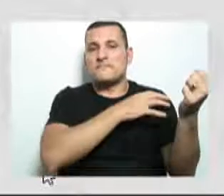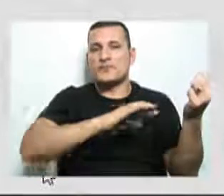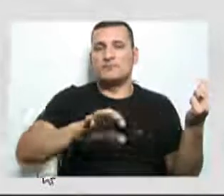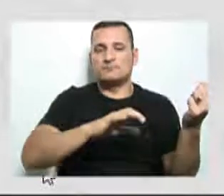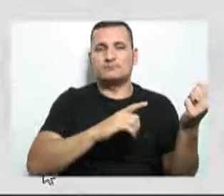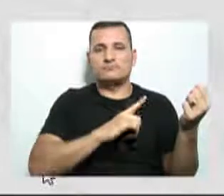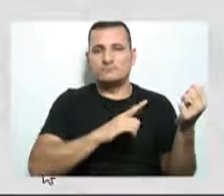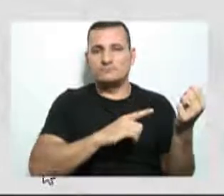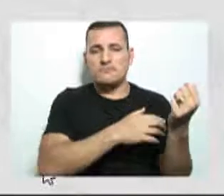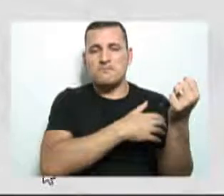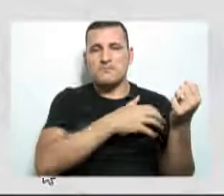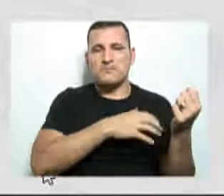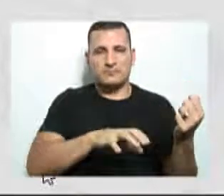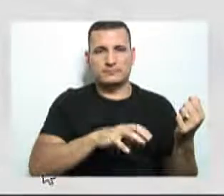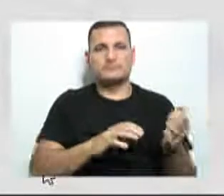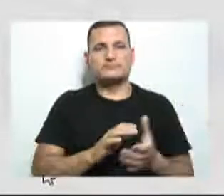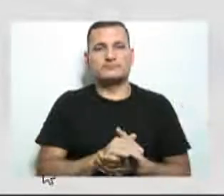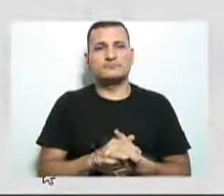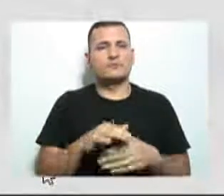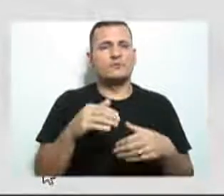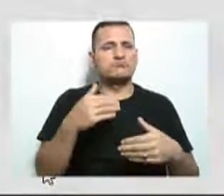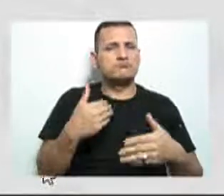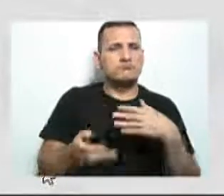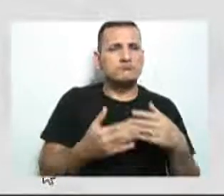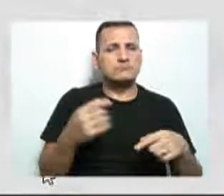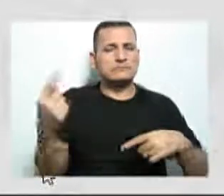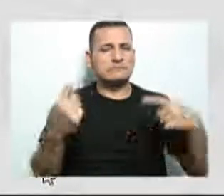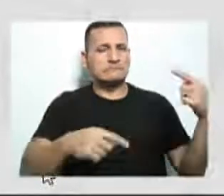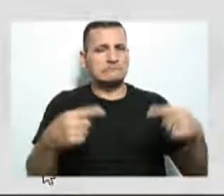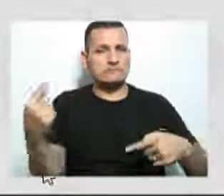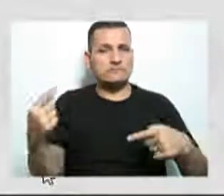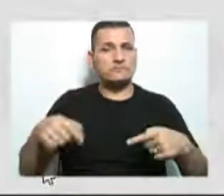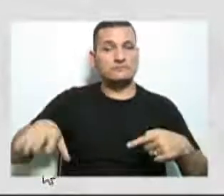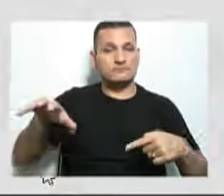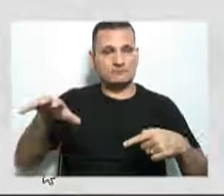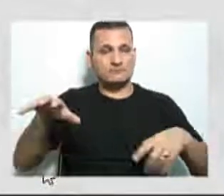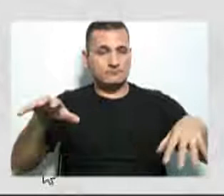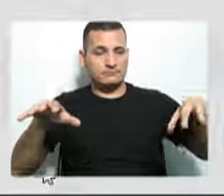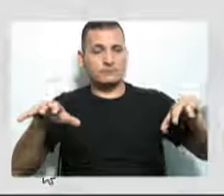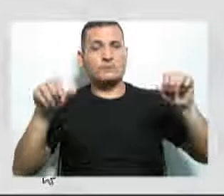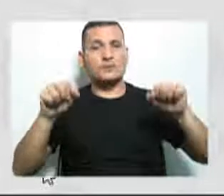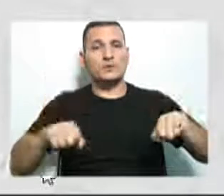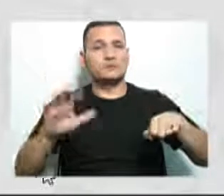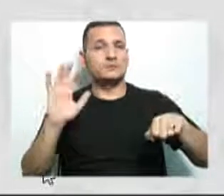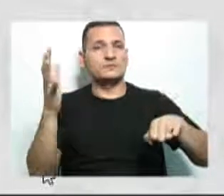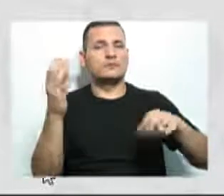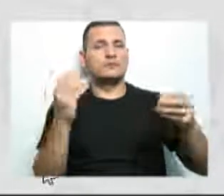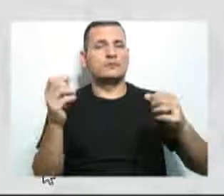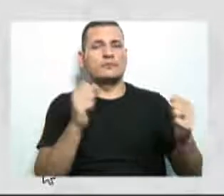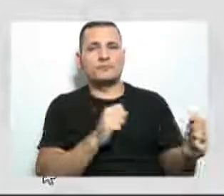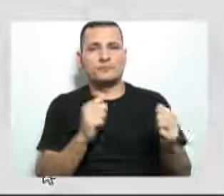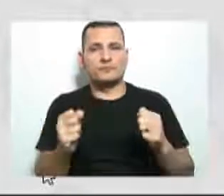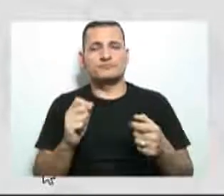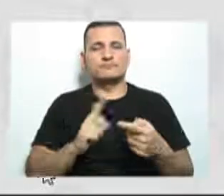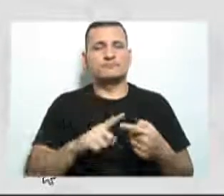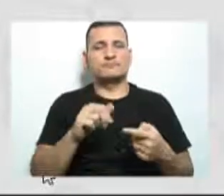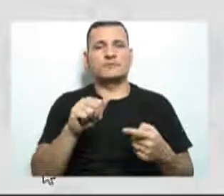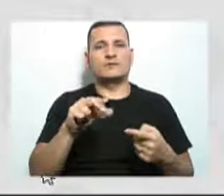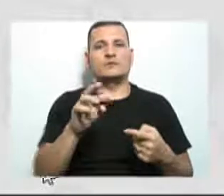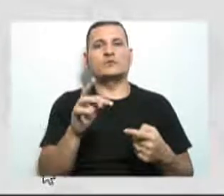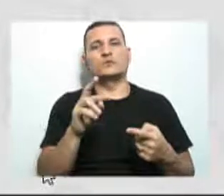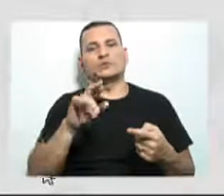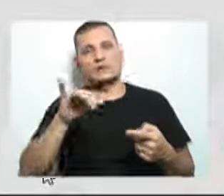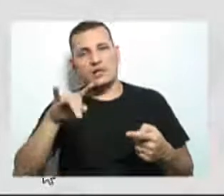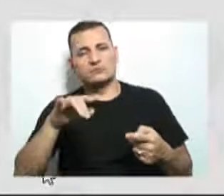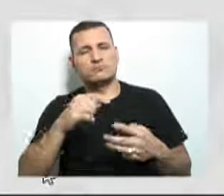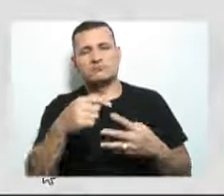Calma, vamos explicar melhor. Qualquer disputa entre duas partes pode ser resolvida por meio do poder. A autoridade, né, o